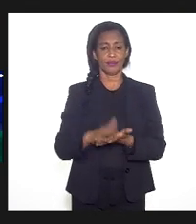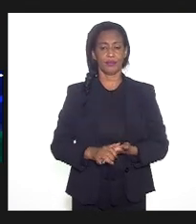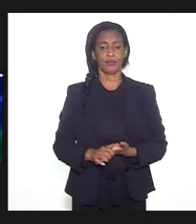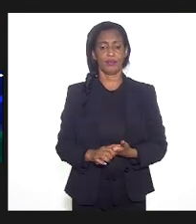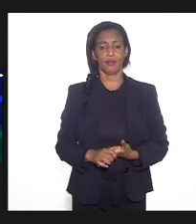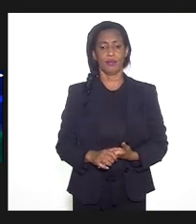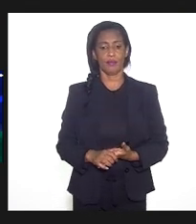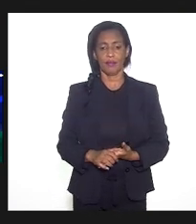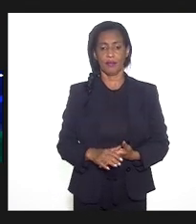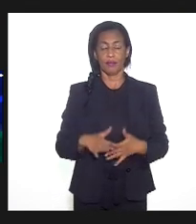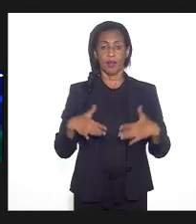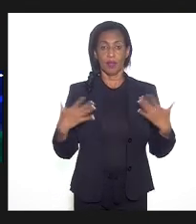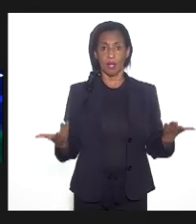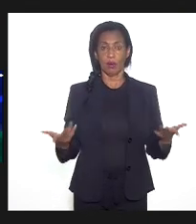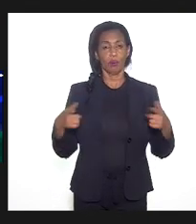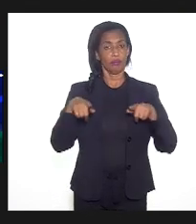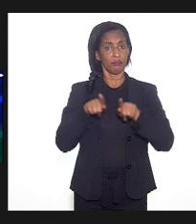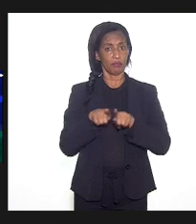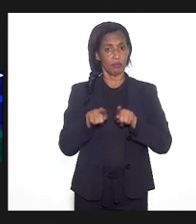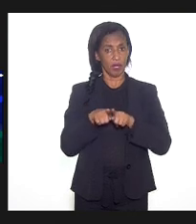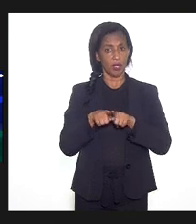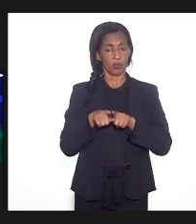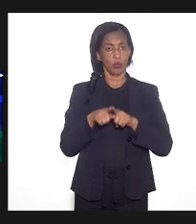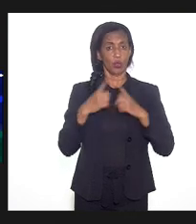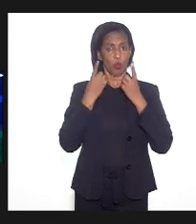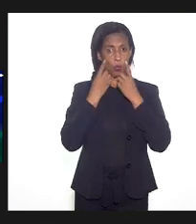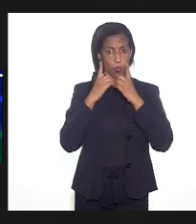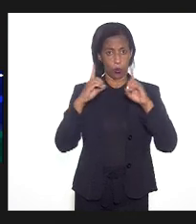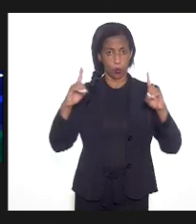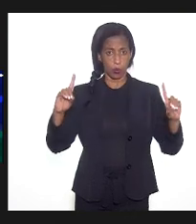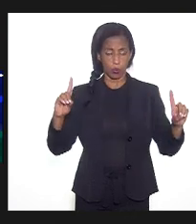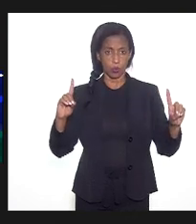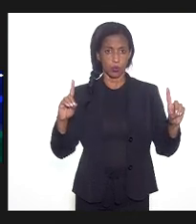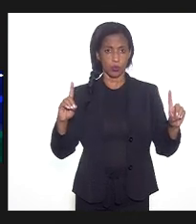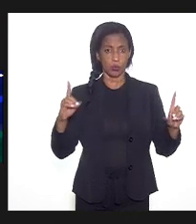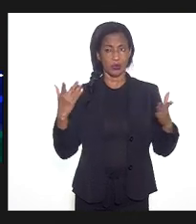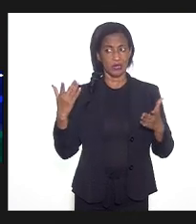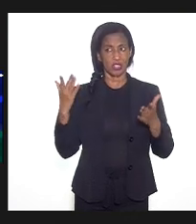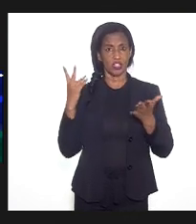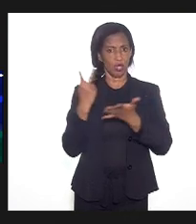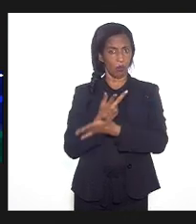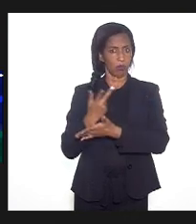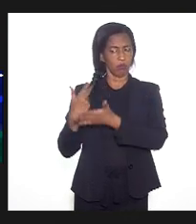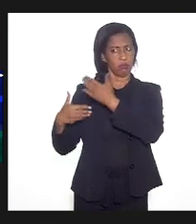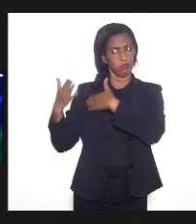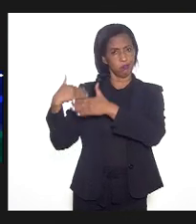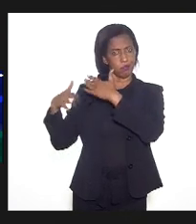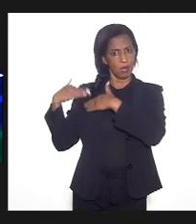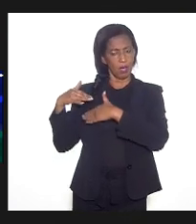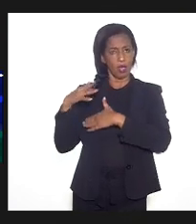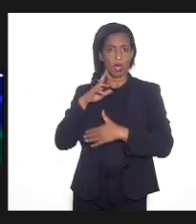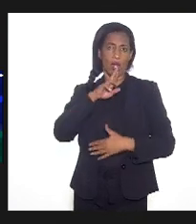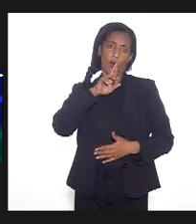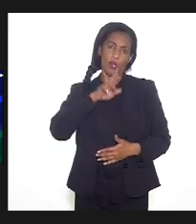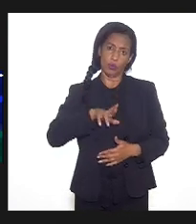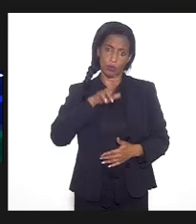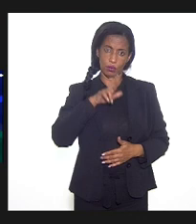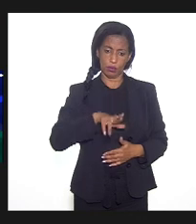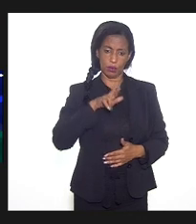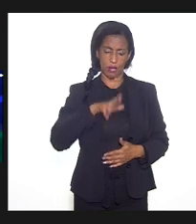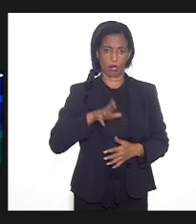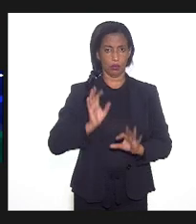Então, muito embora os discursos que sucederam à proclamação do resultado